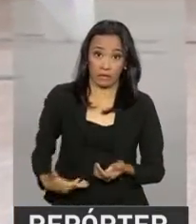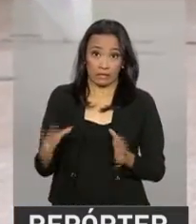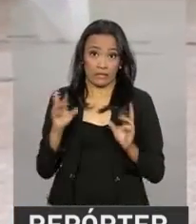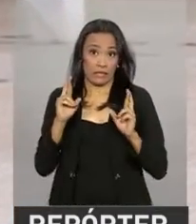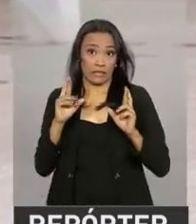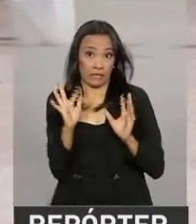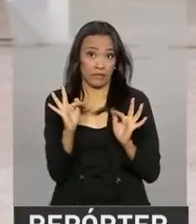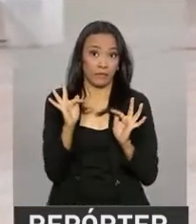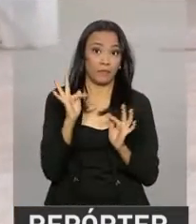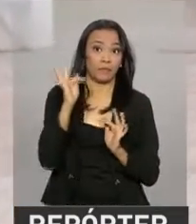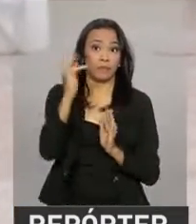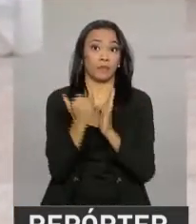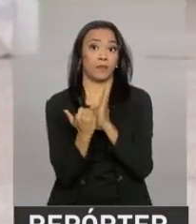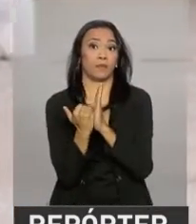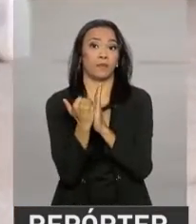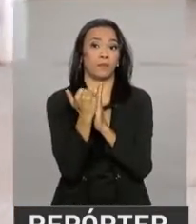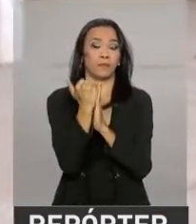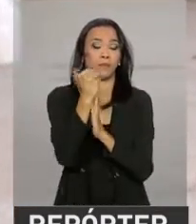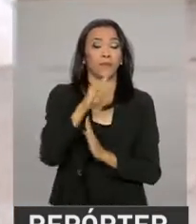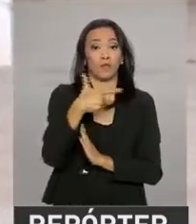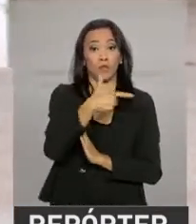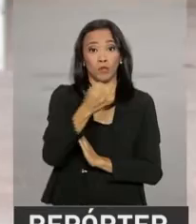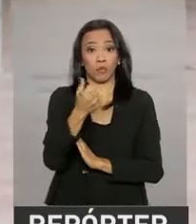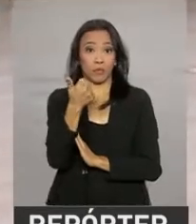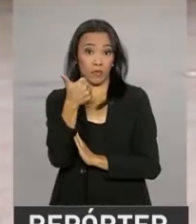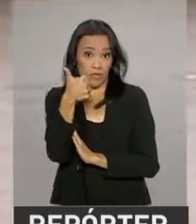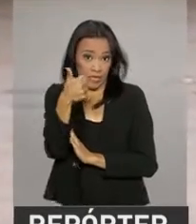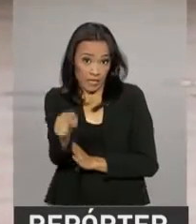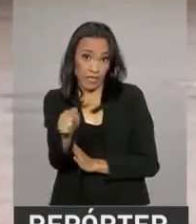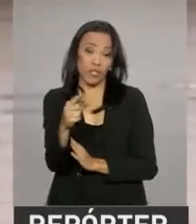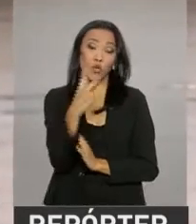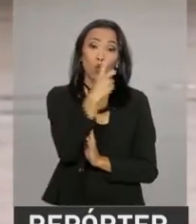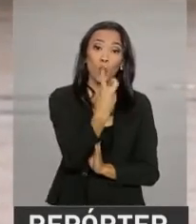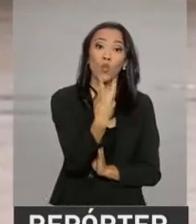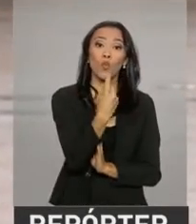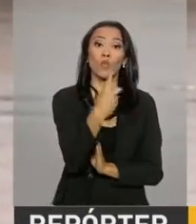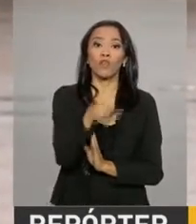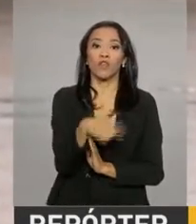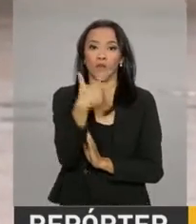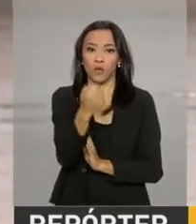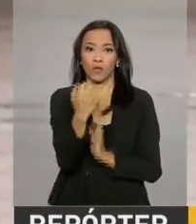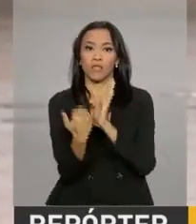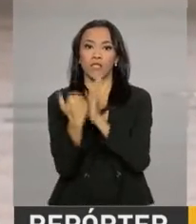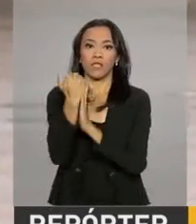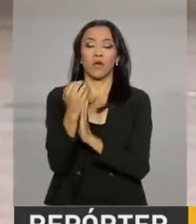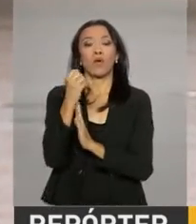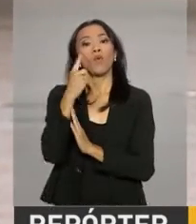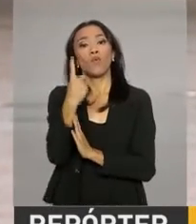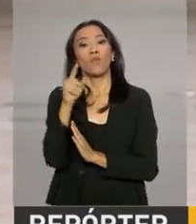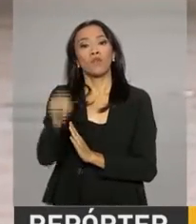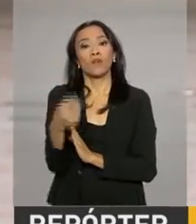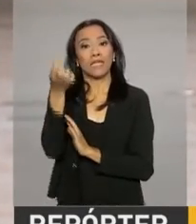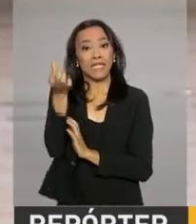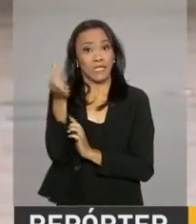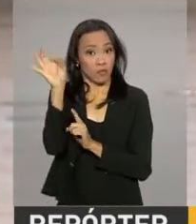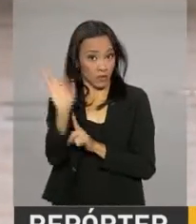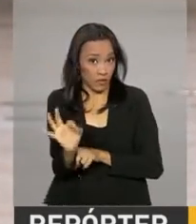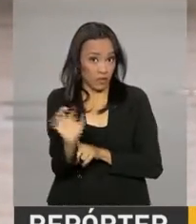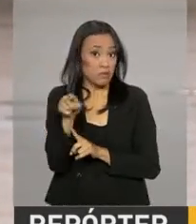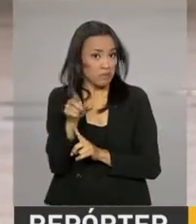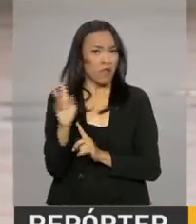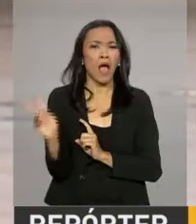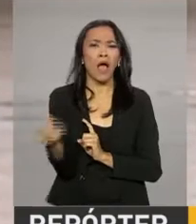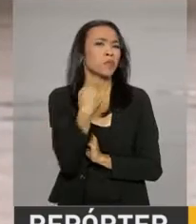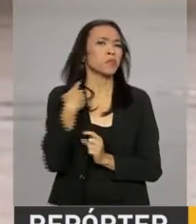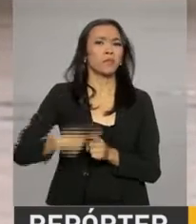do Produto Interno Bruto de 2017 cresceu de 1,2% para 1,6%. Isso ocorreu